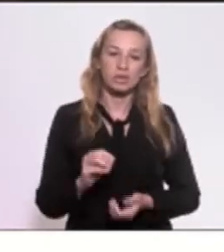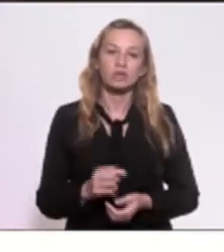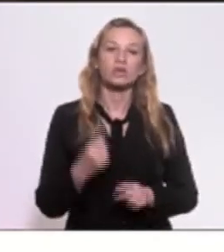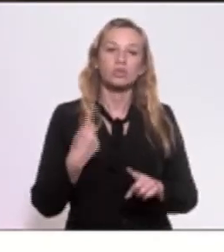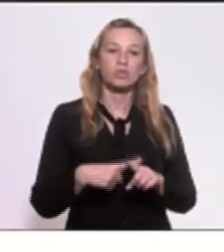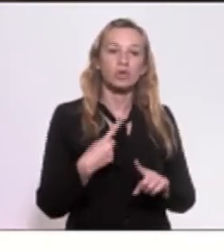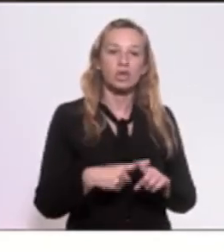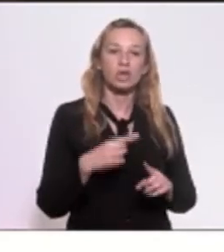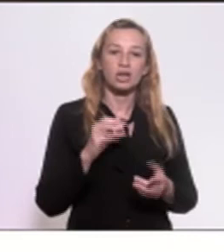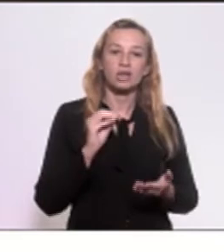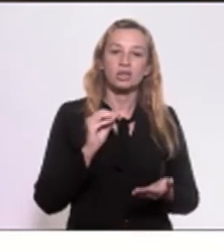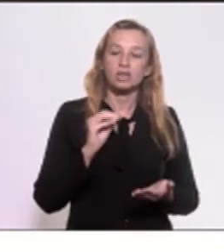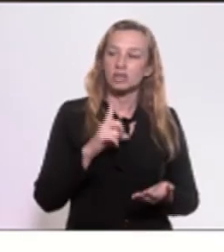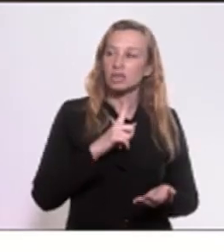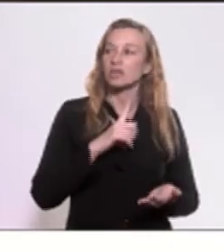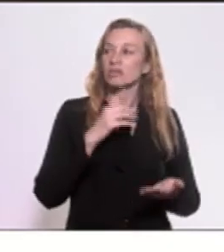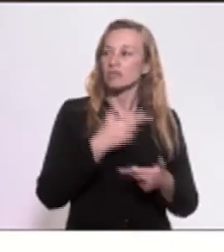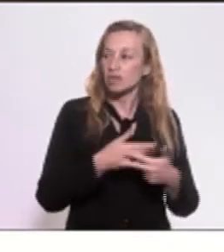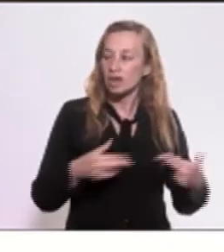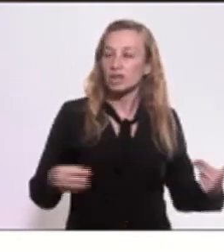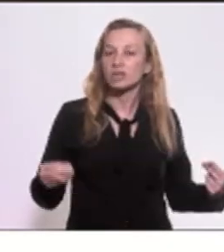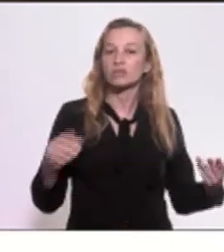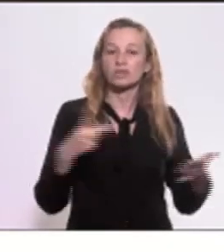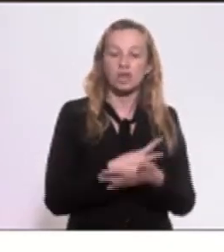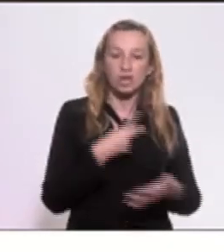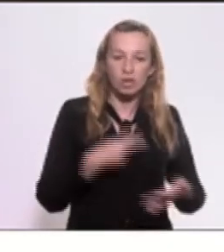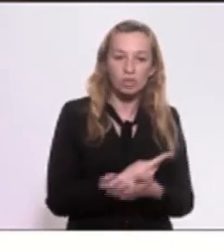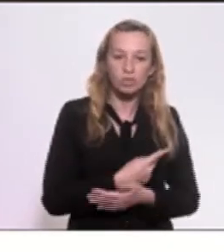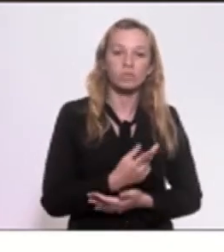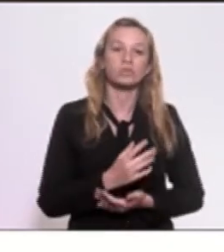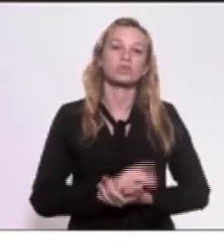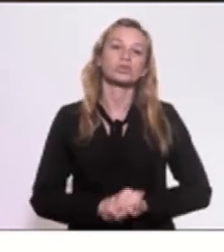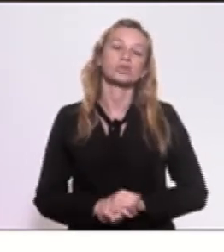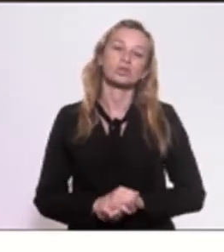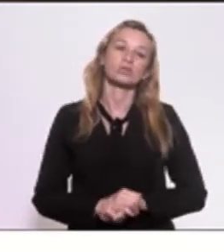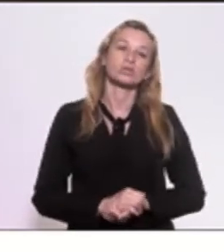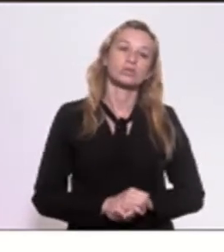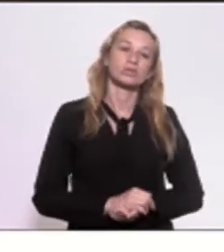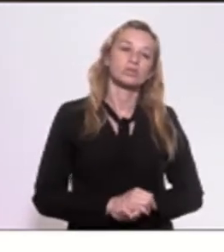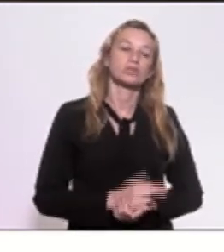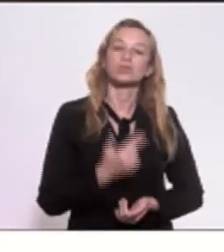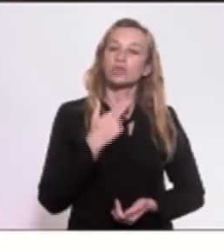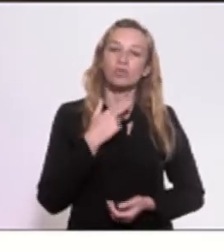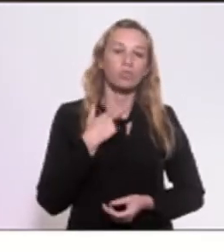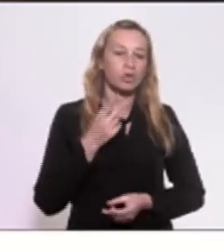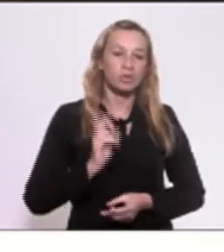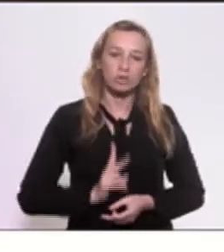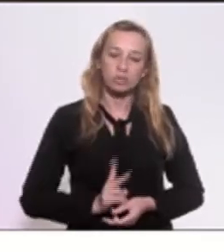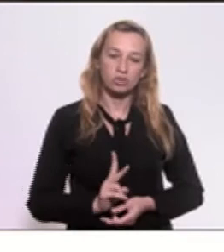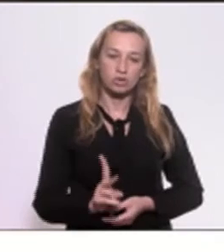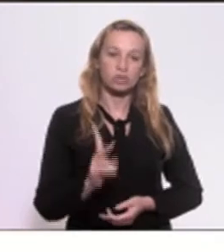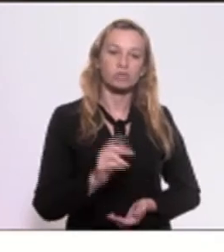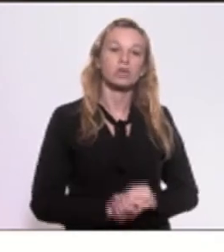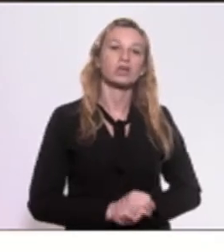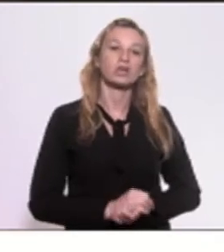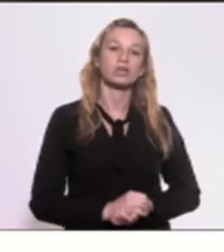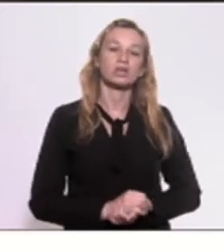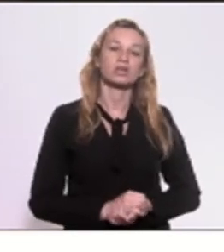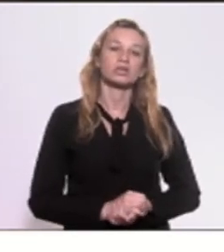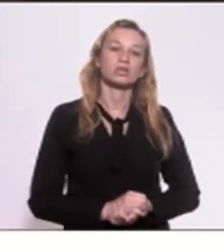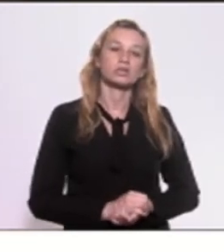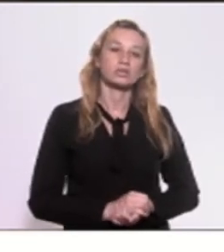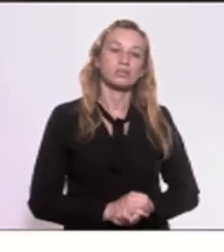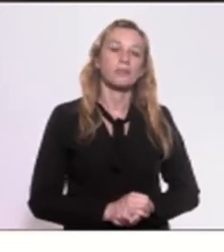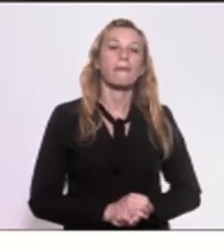irregularidade nela ea malfeitos que foram a conta que aconteceram e que não podem ser relevadas só quando a gente virar essa página